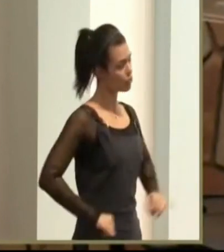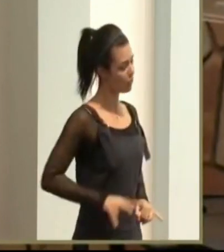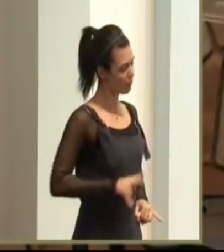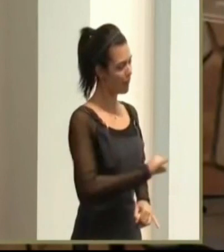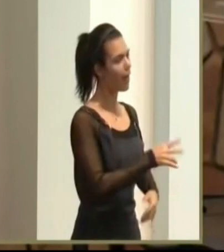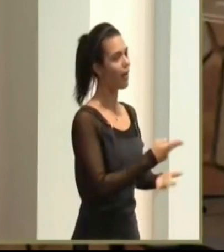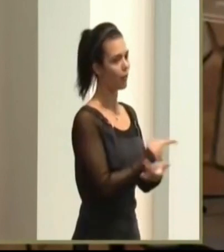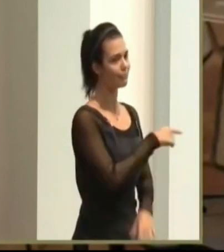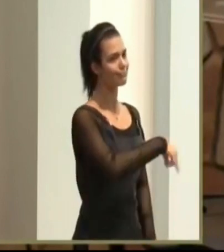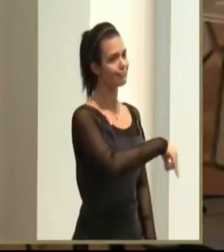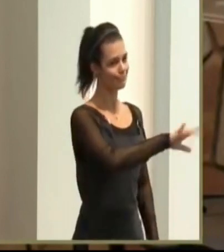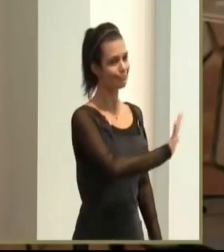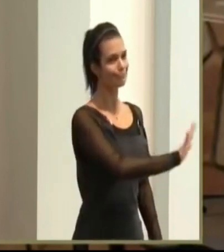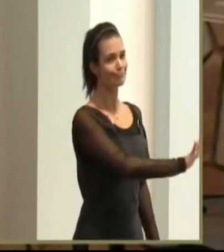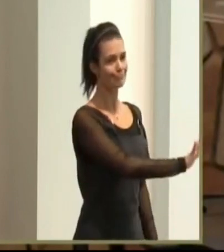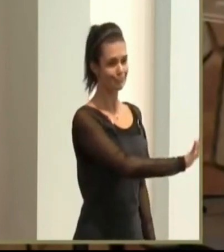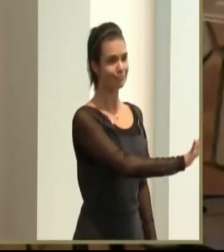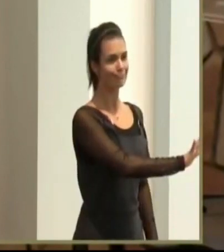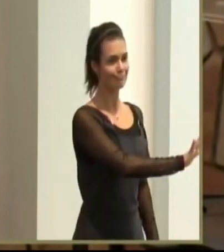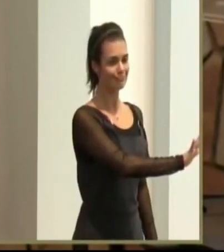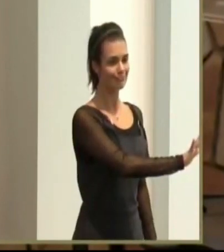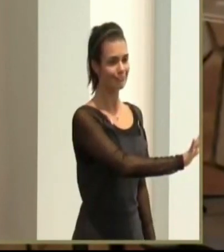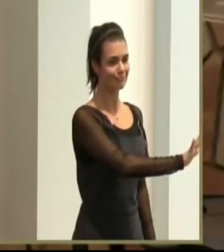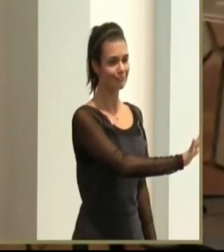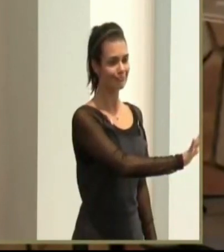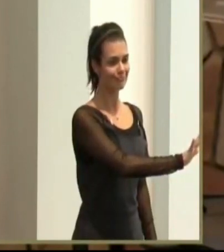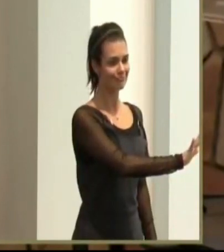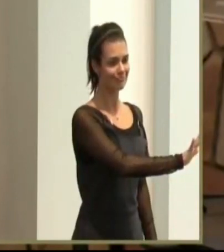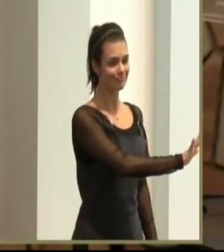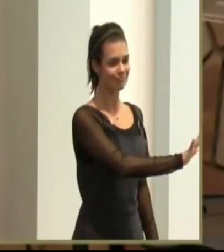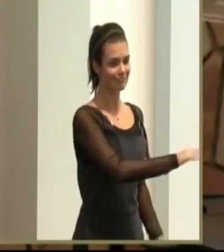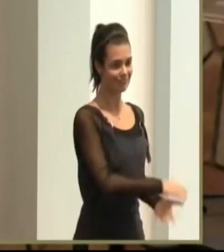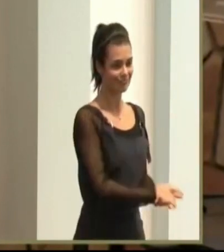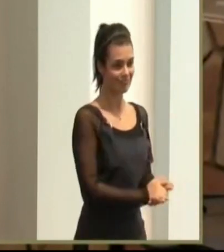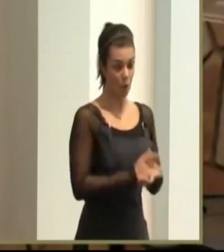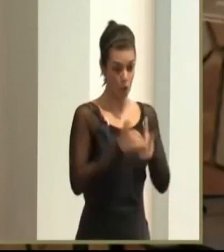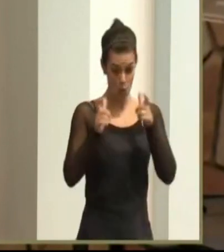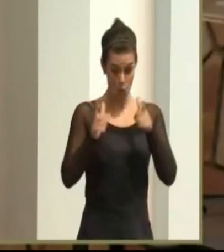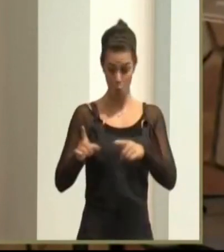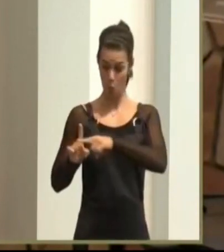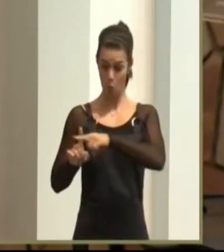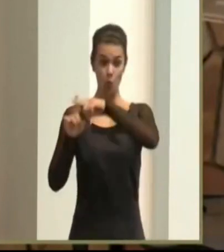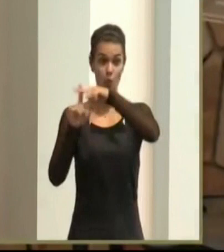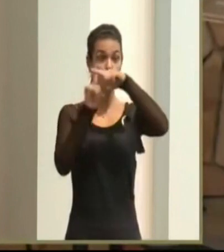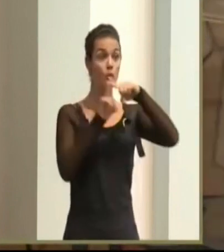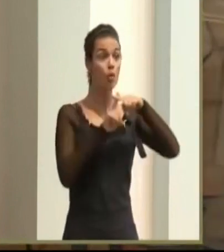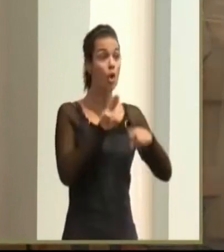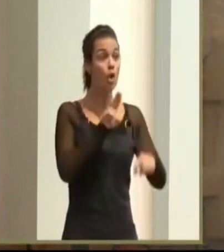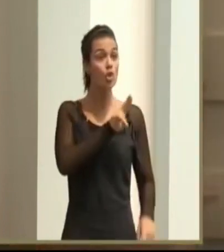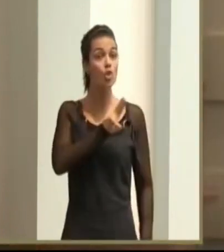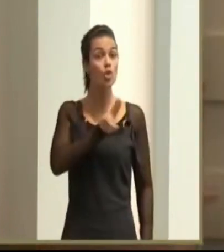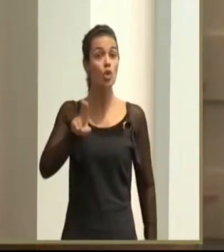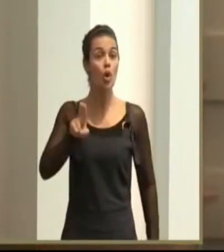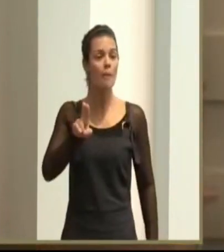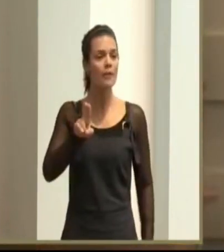crucificação, levam a um lugar que não poderia ter um nome pior: lugar da